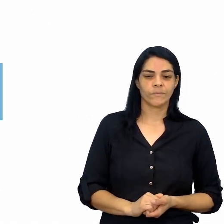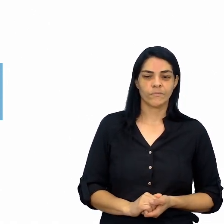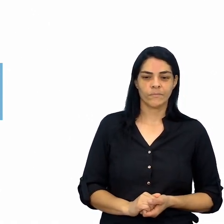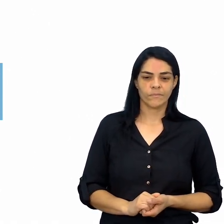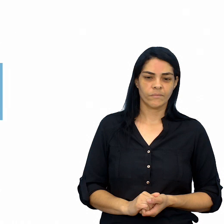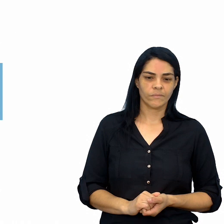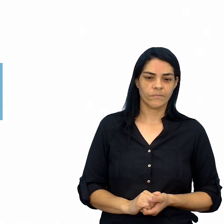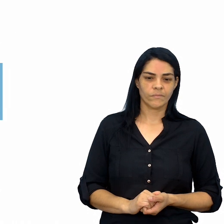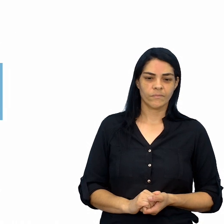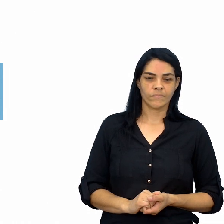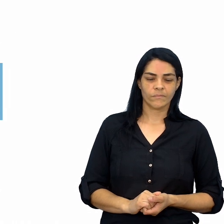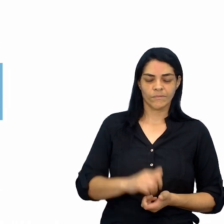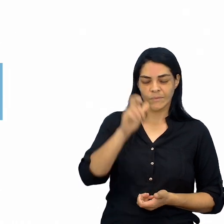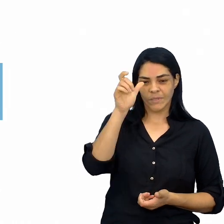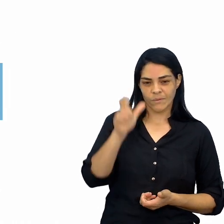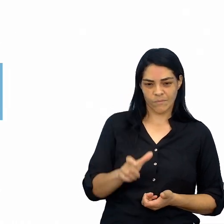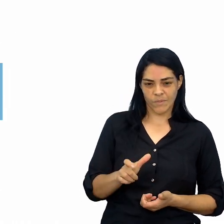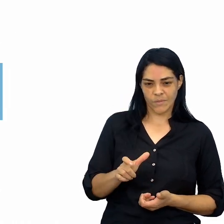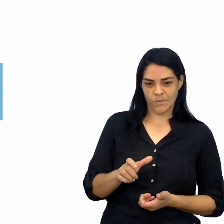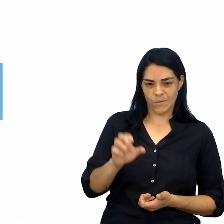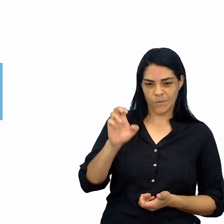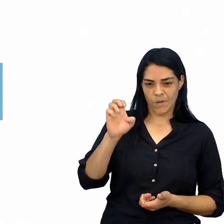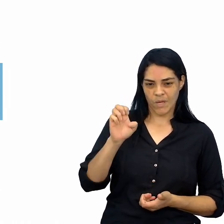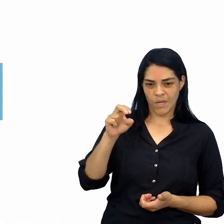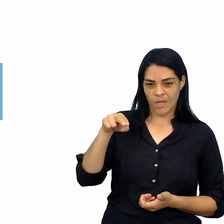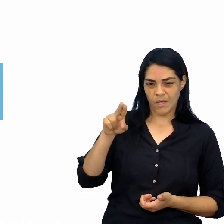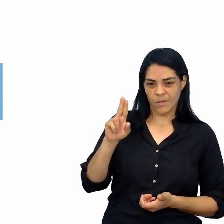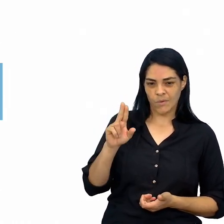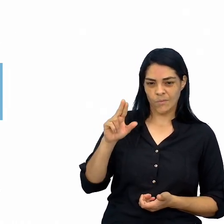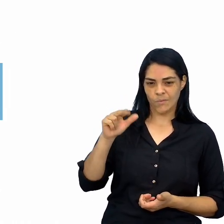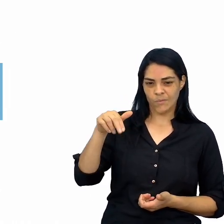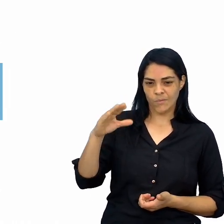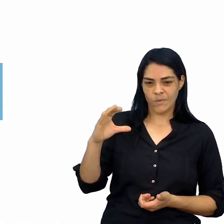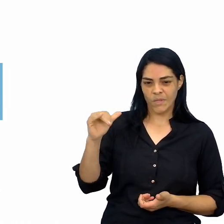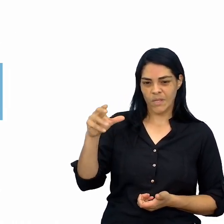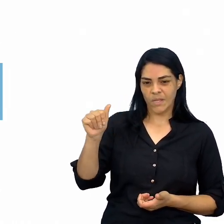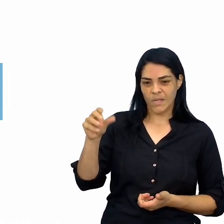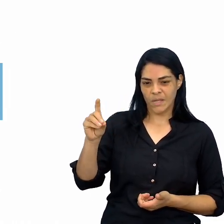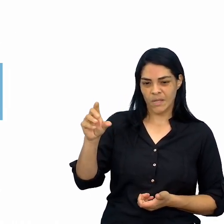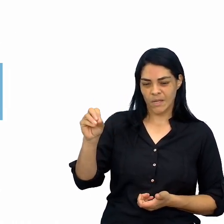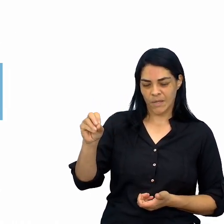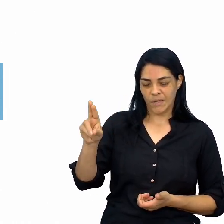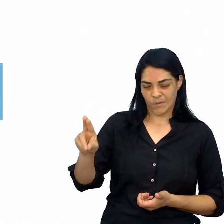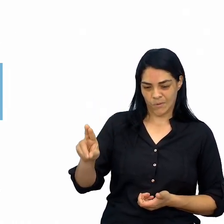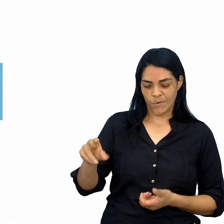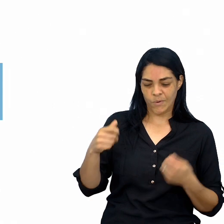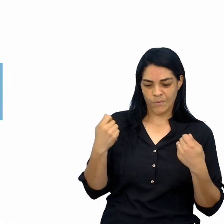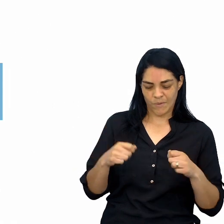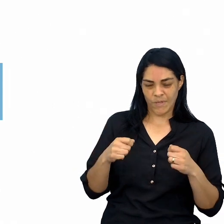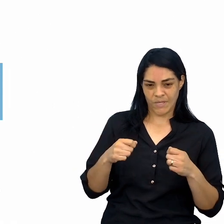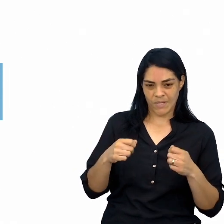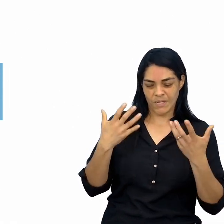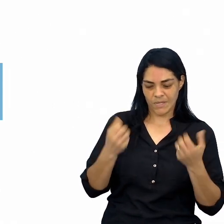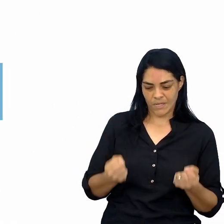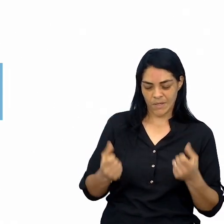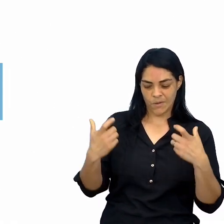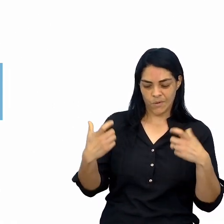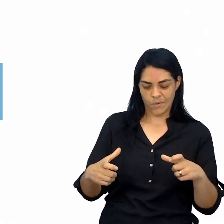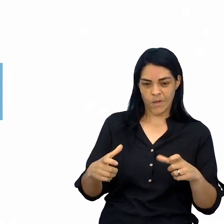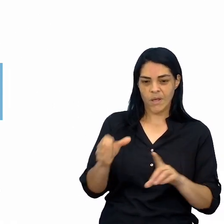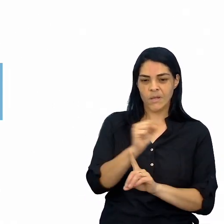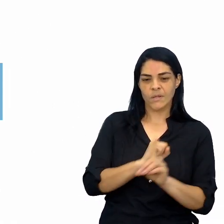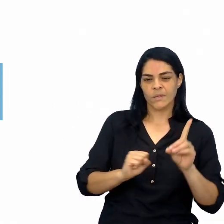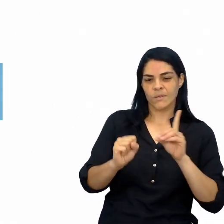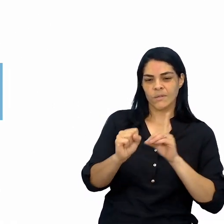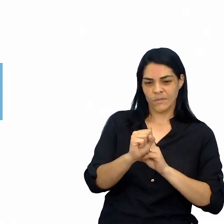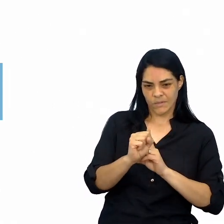O enunciador precisa considerar o lugar social a partir do qual